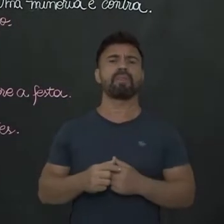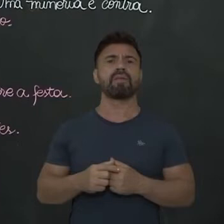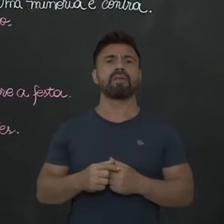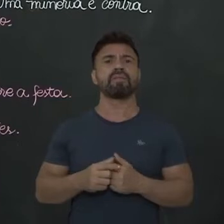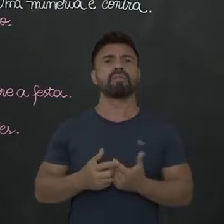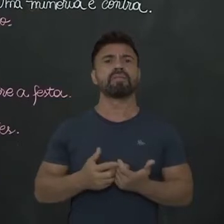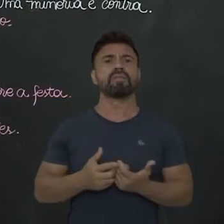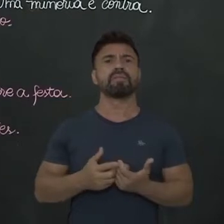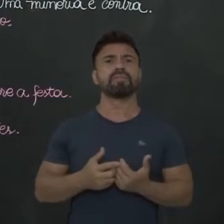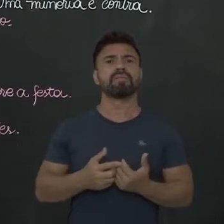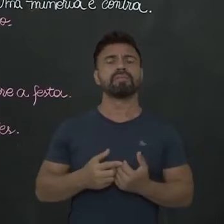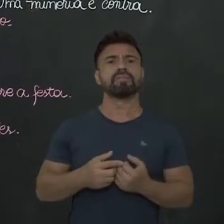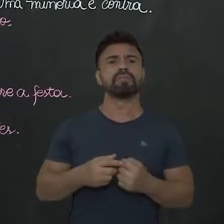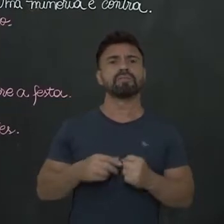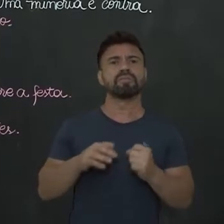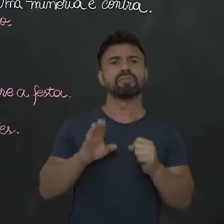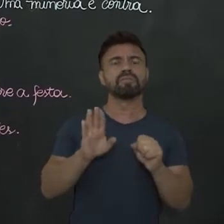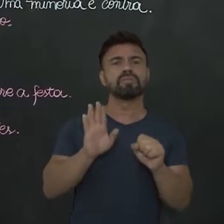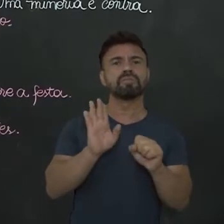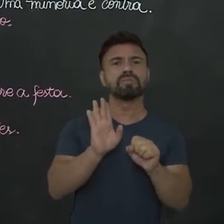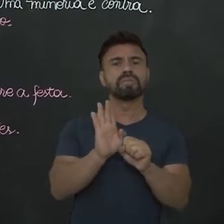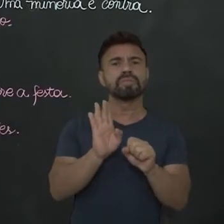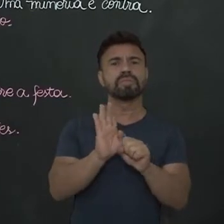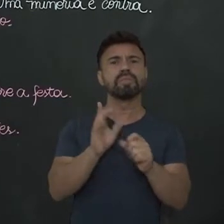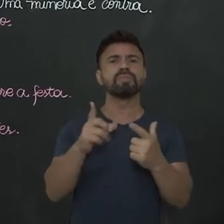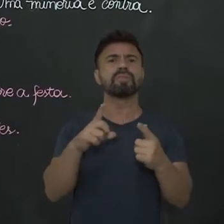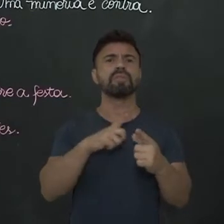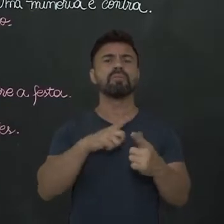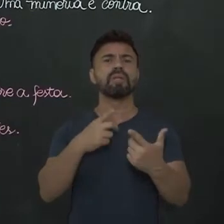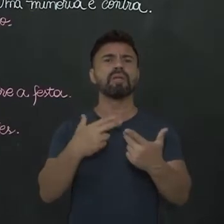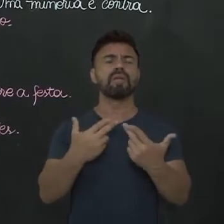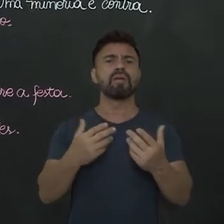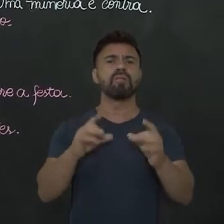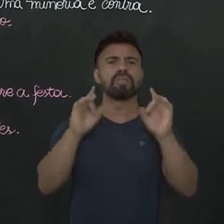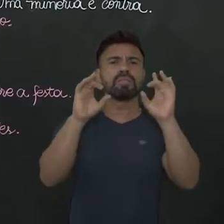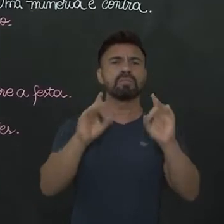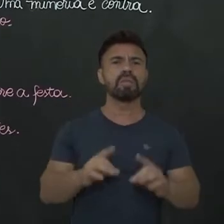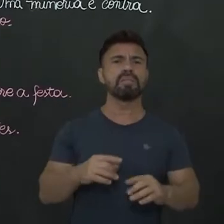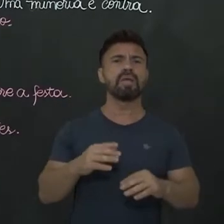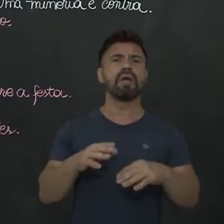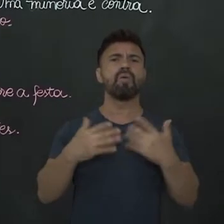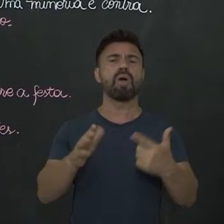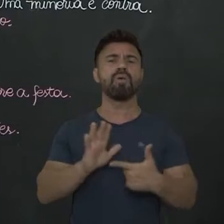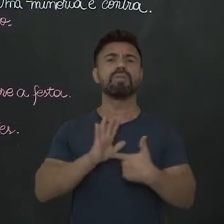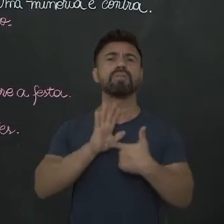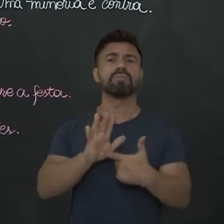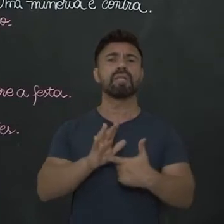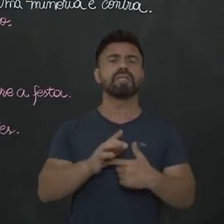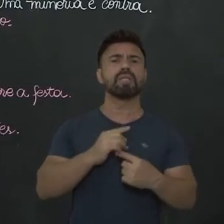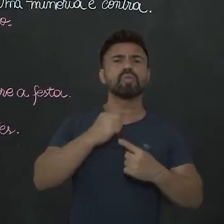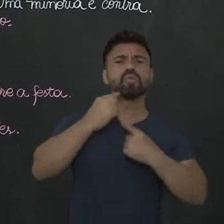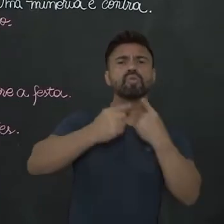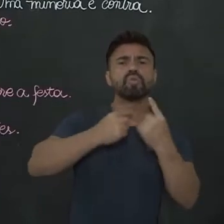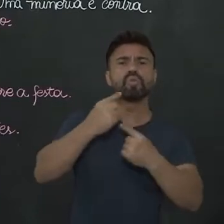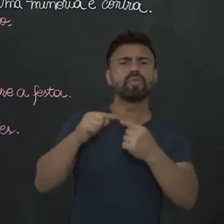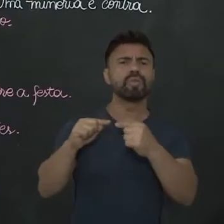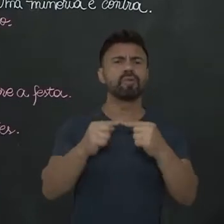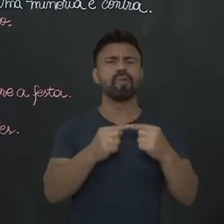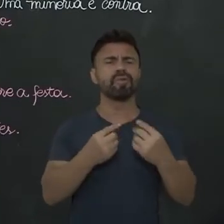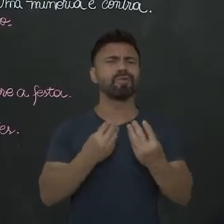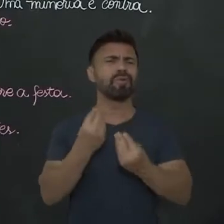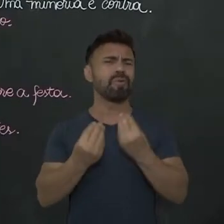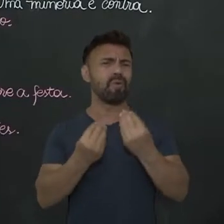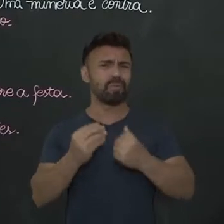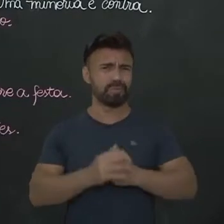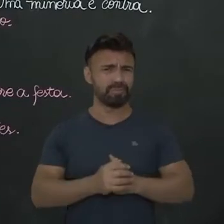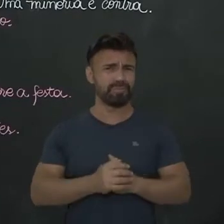ideias, com substantivos com ideias de coletivo. Agora a gente vai ver casos especiais, ou seja, expressões que geram dúvida de